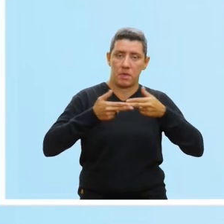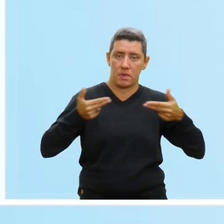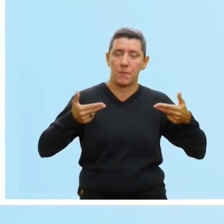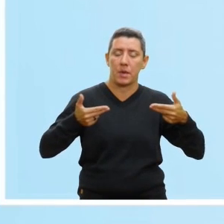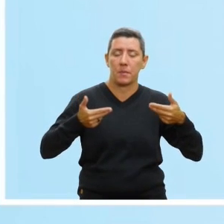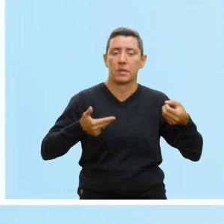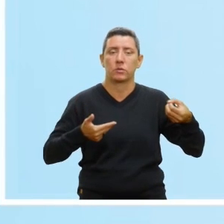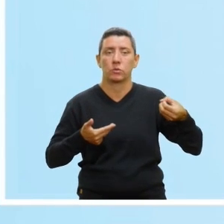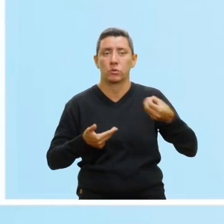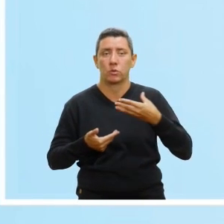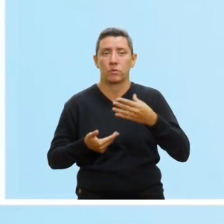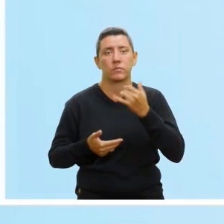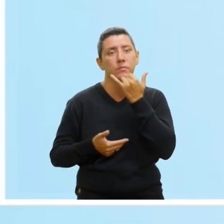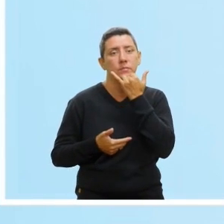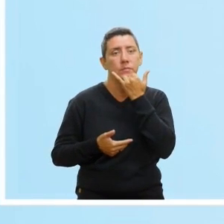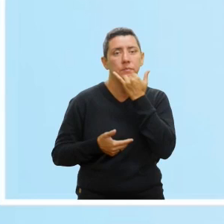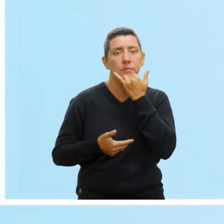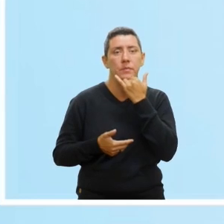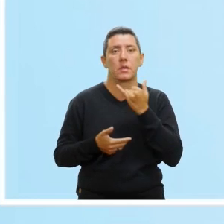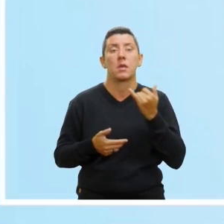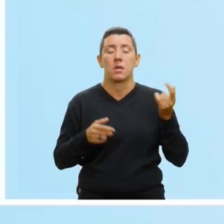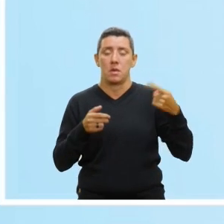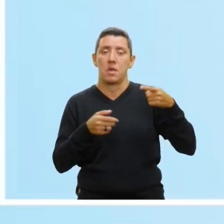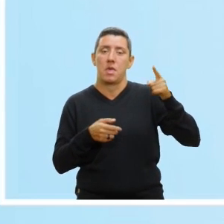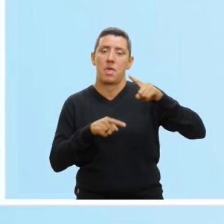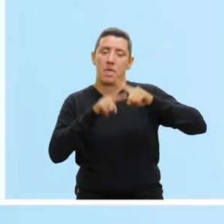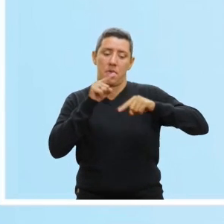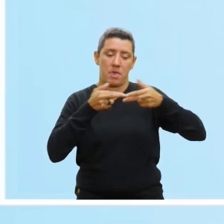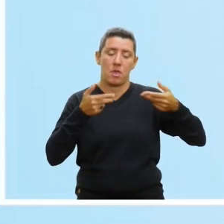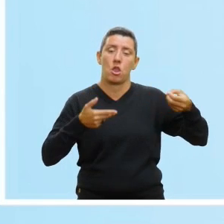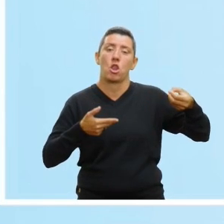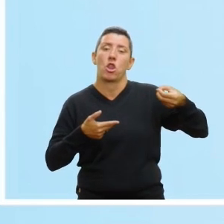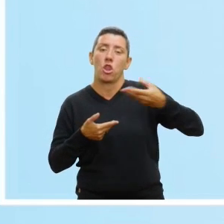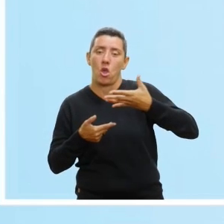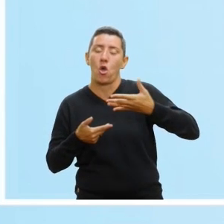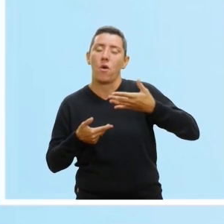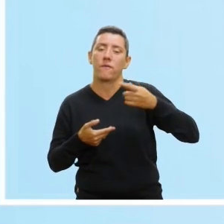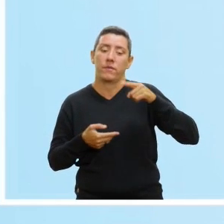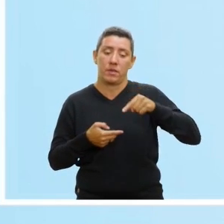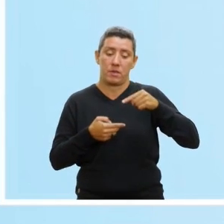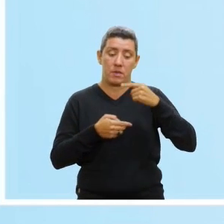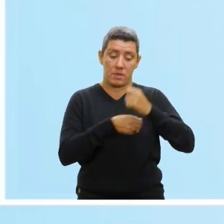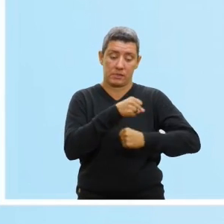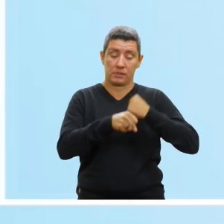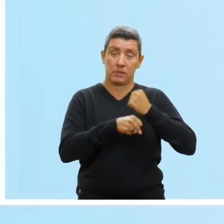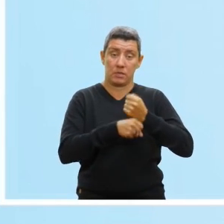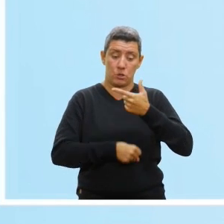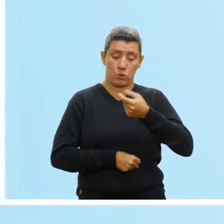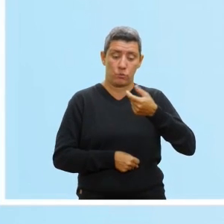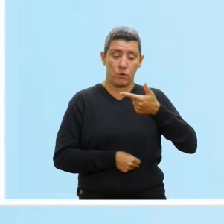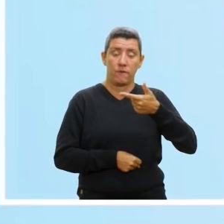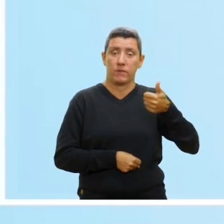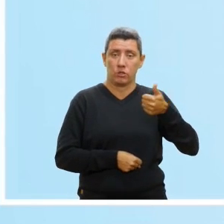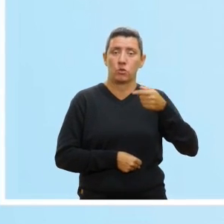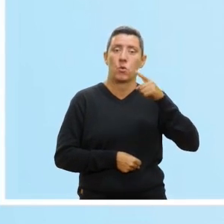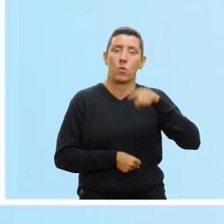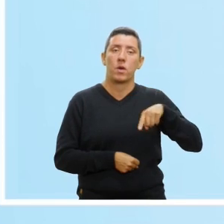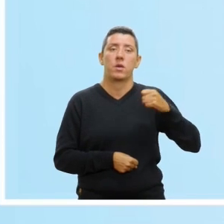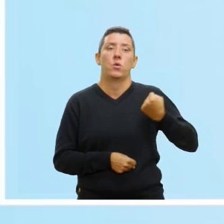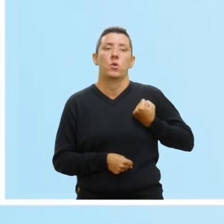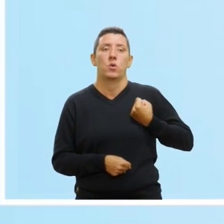aqui, aqui uma série nova que a gente está trazendo aqui em 2021, que é o